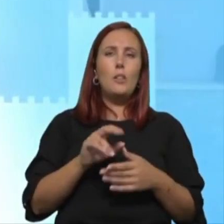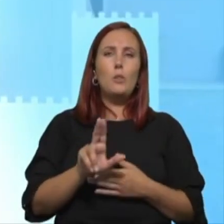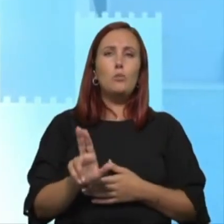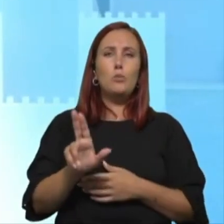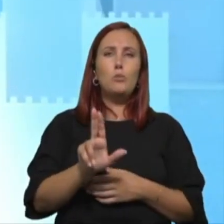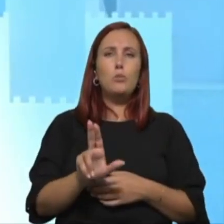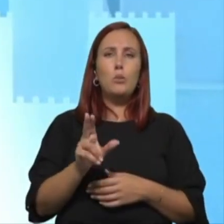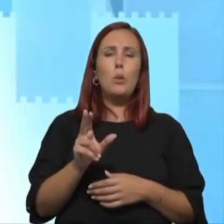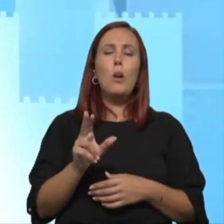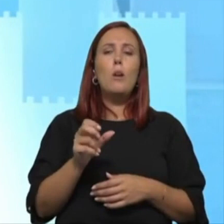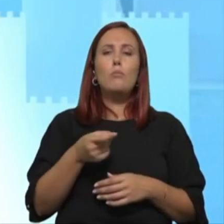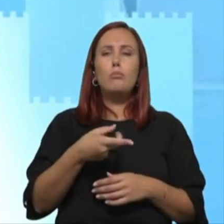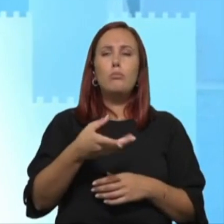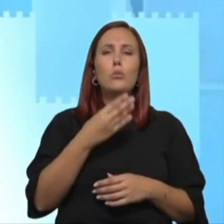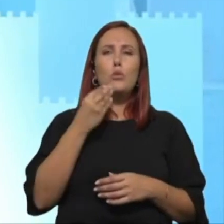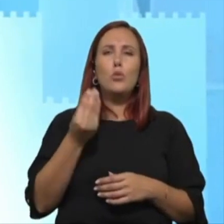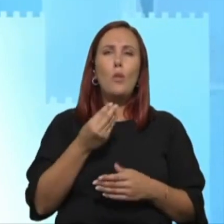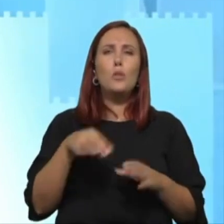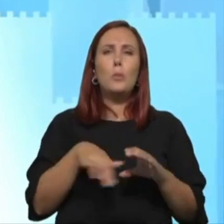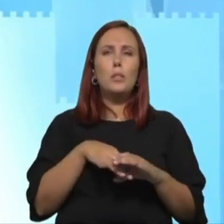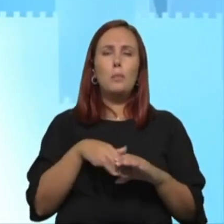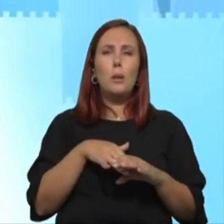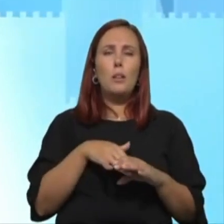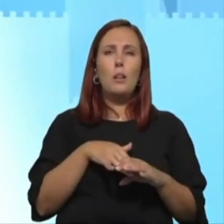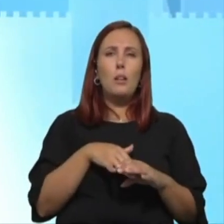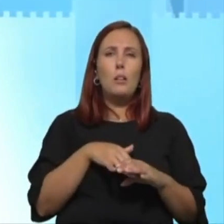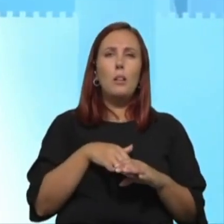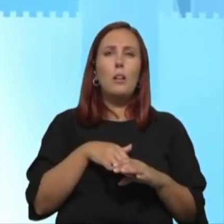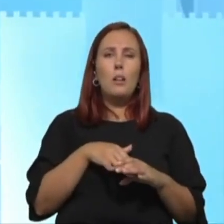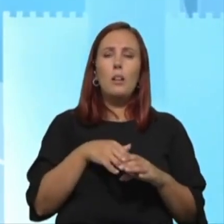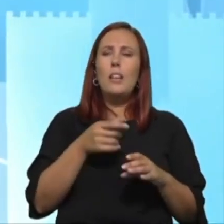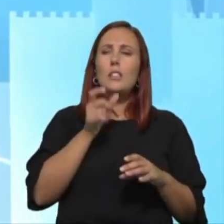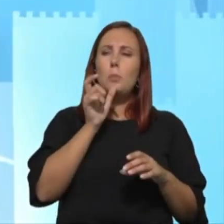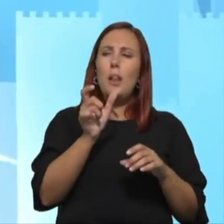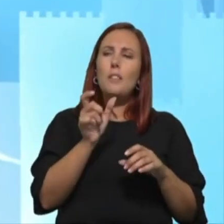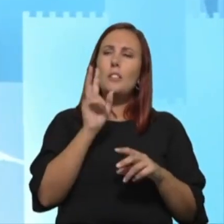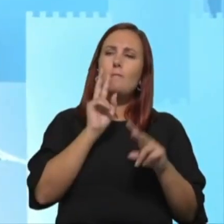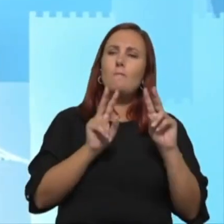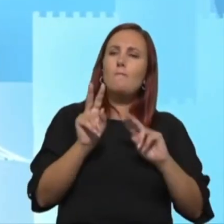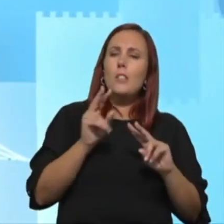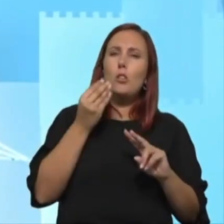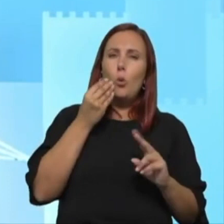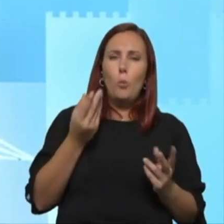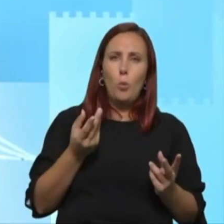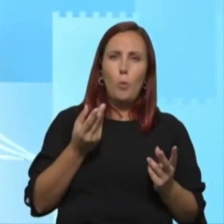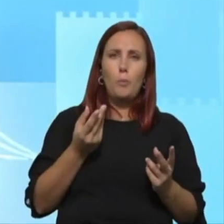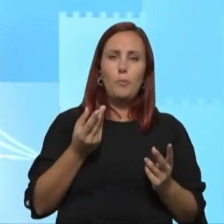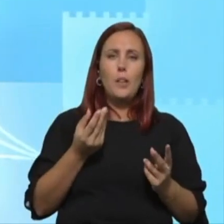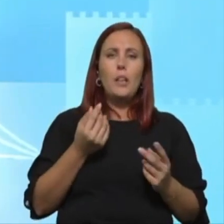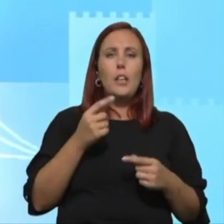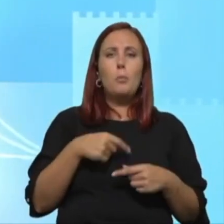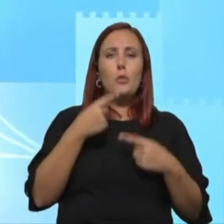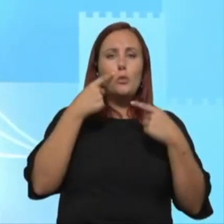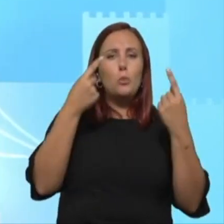Juventude, onde tantos milhares de jovens participaram, tomar o pulso a estas palavras e comumente falá-las em público,